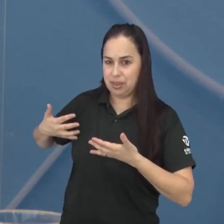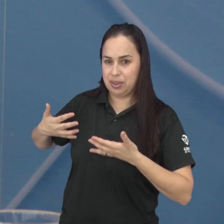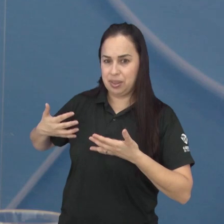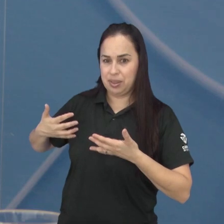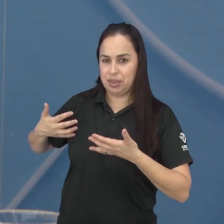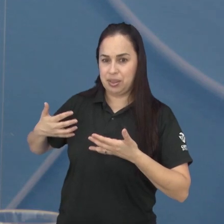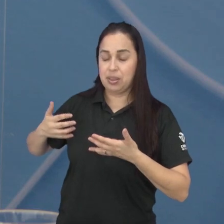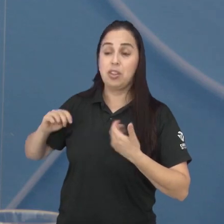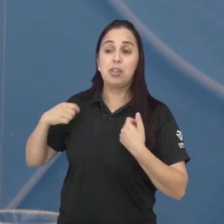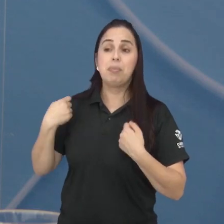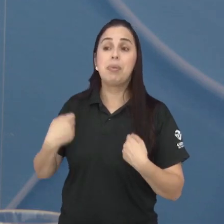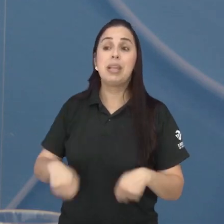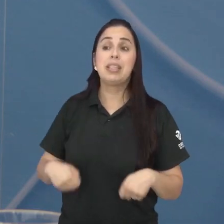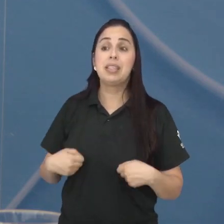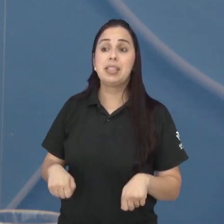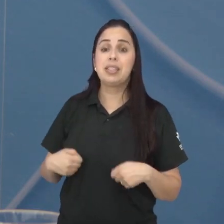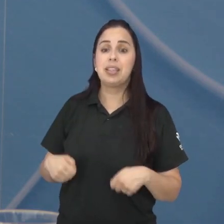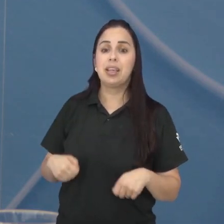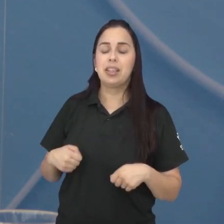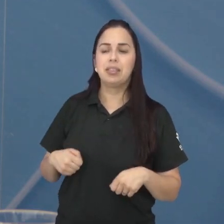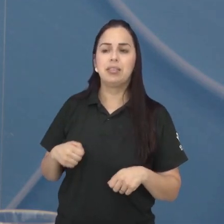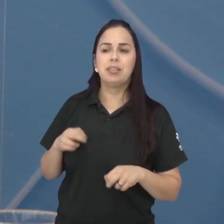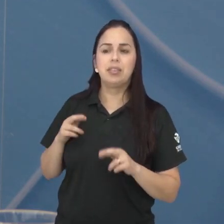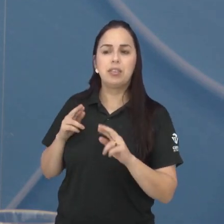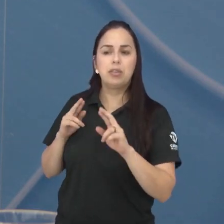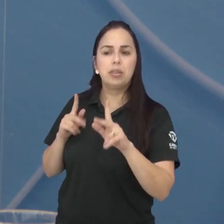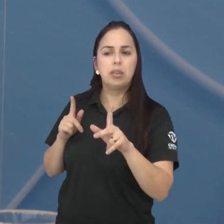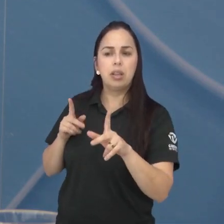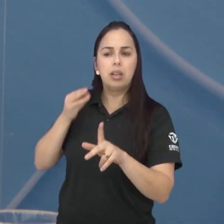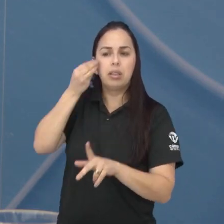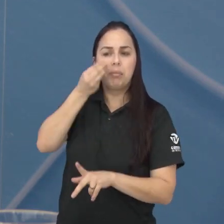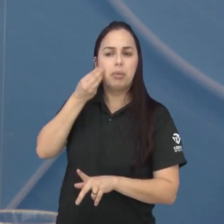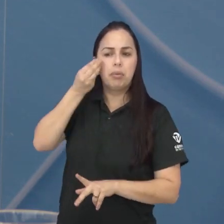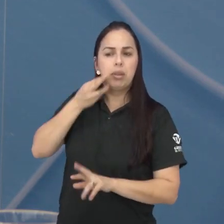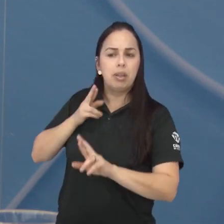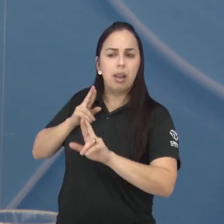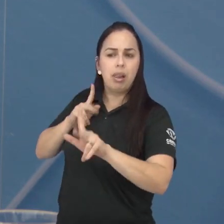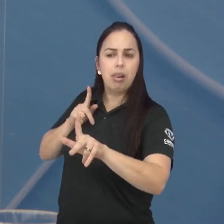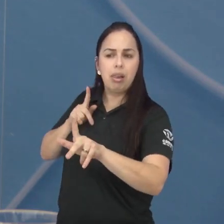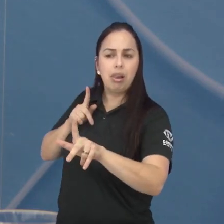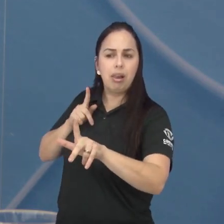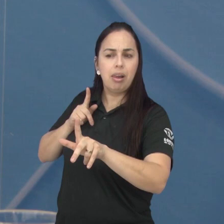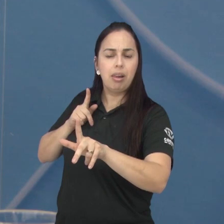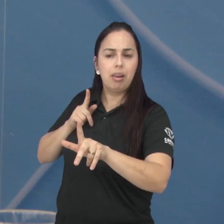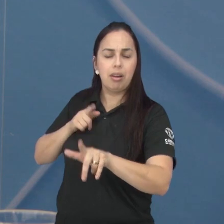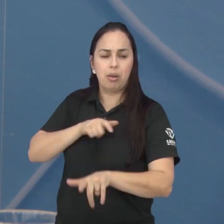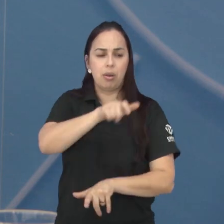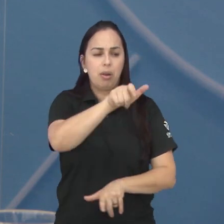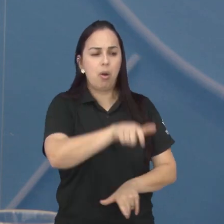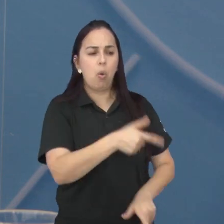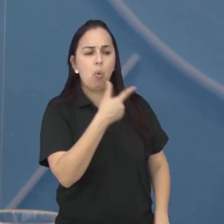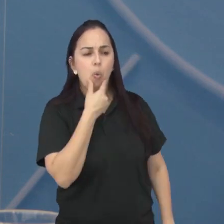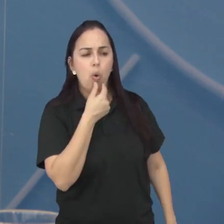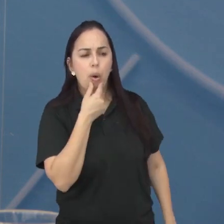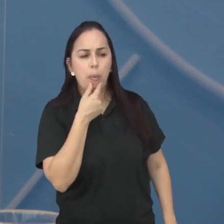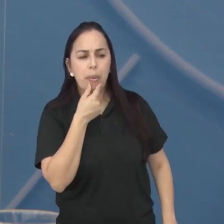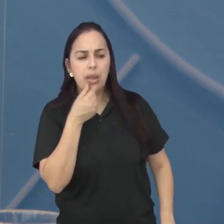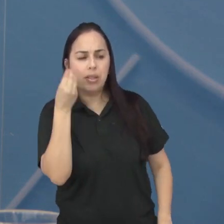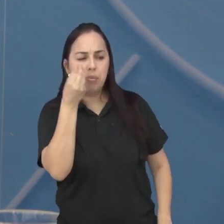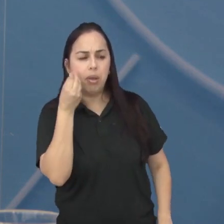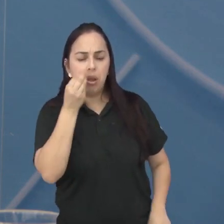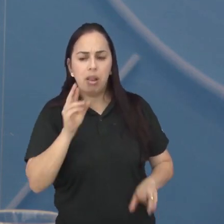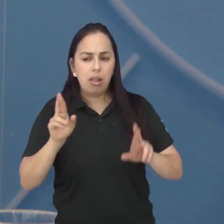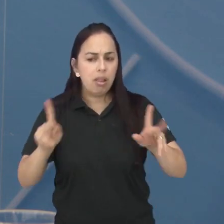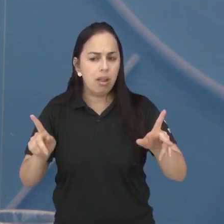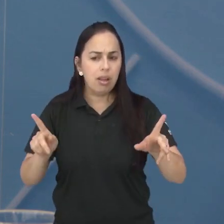justifica o fato da gente precisar diferenciar a vivência de uma mulher de uma vivência de um homem. Então não é porque